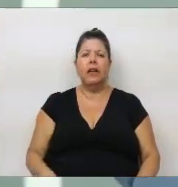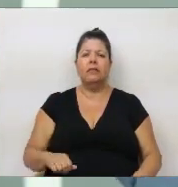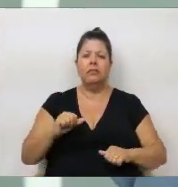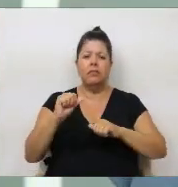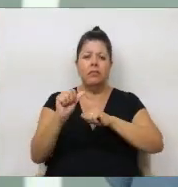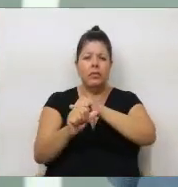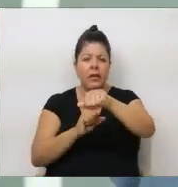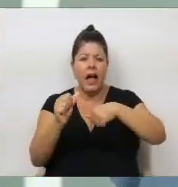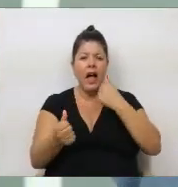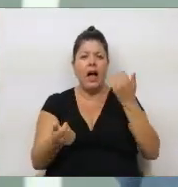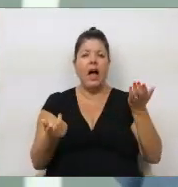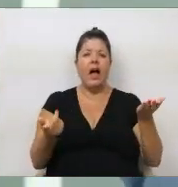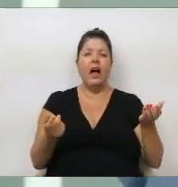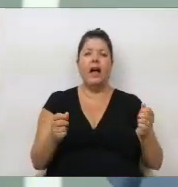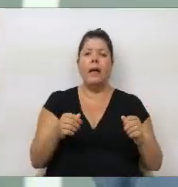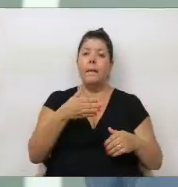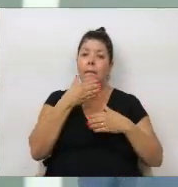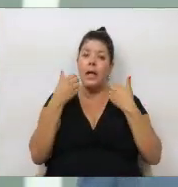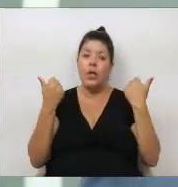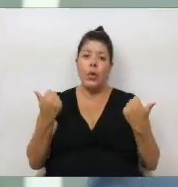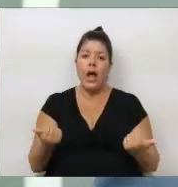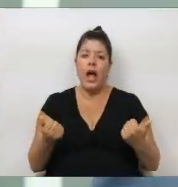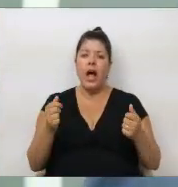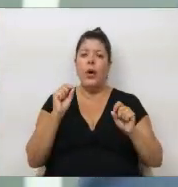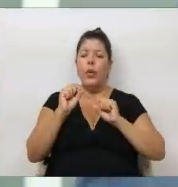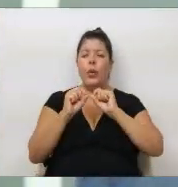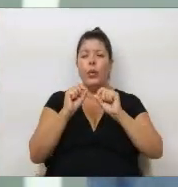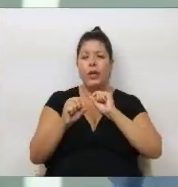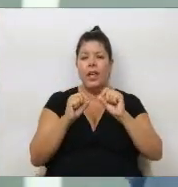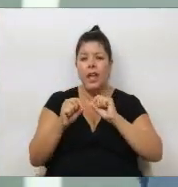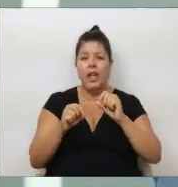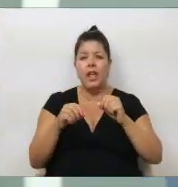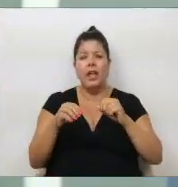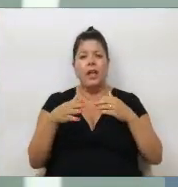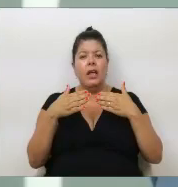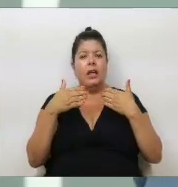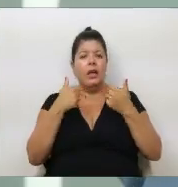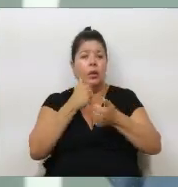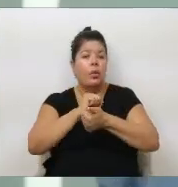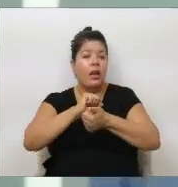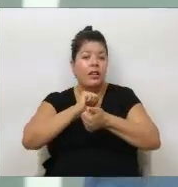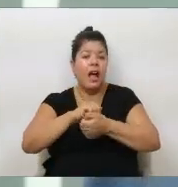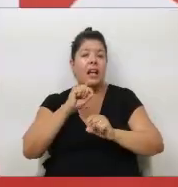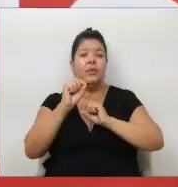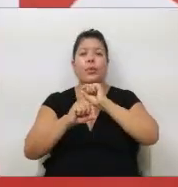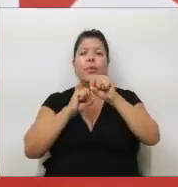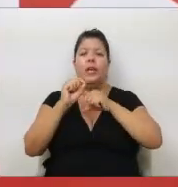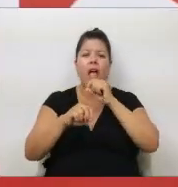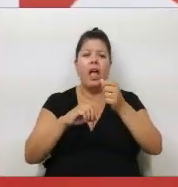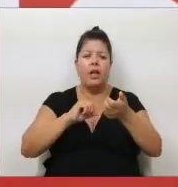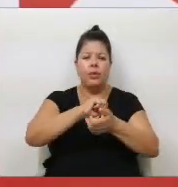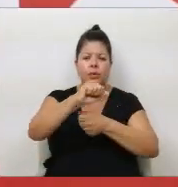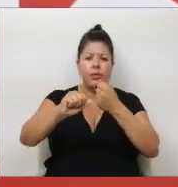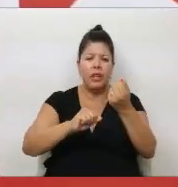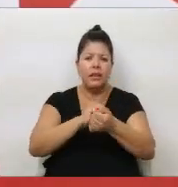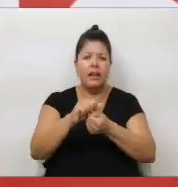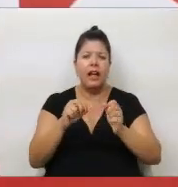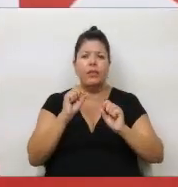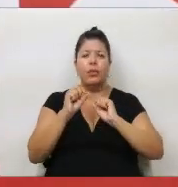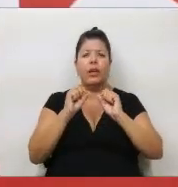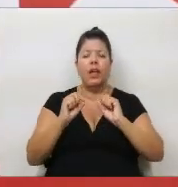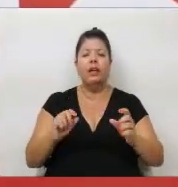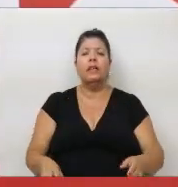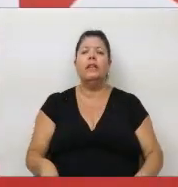para que tenha uma melhora na questão do turismo, turismo de qualidade, turismo de qualidade, sustentável,